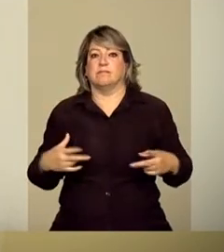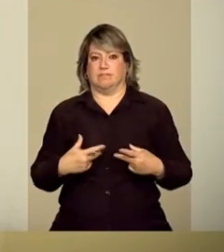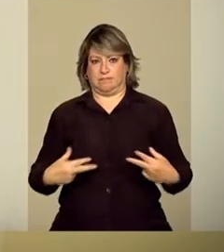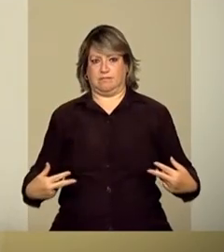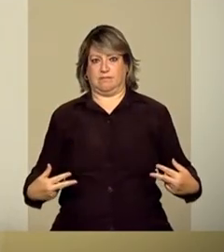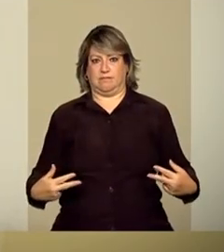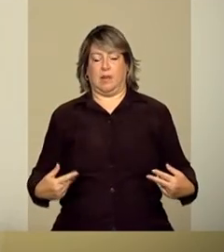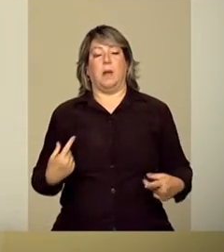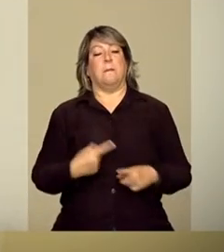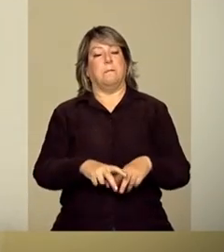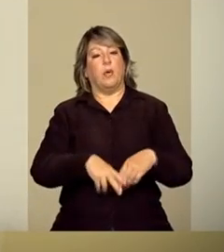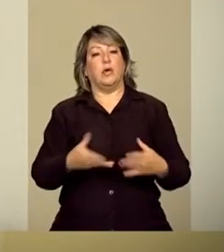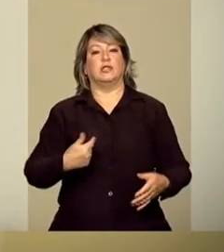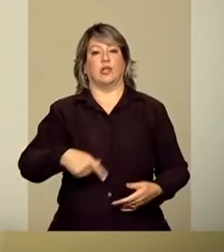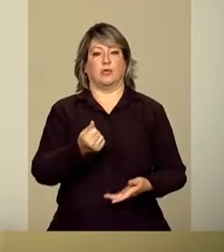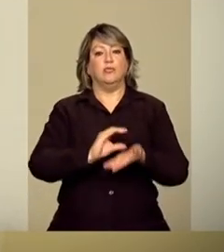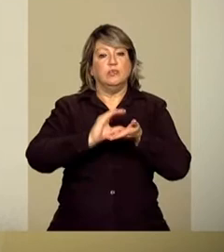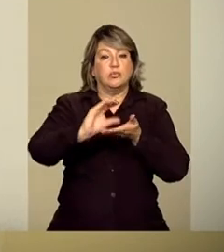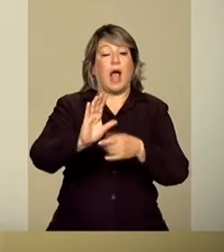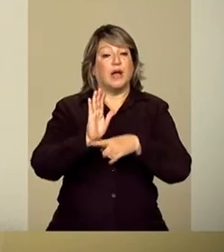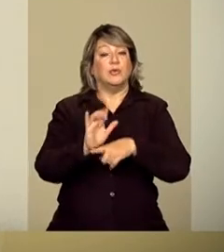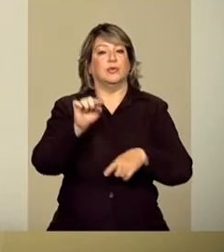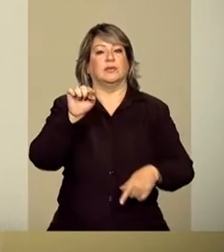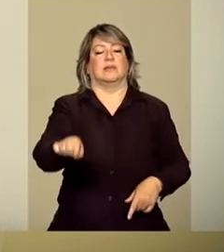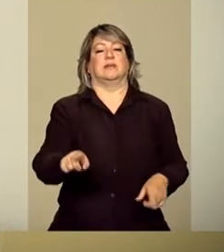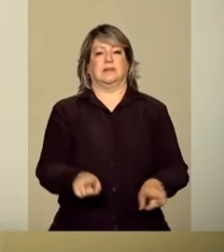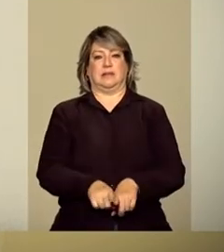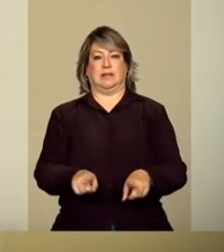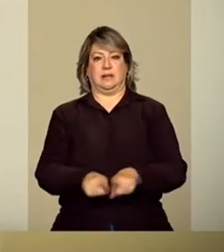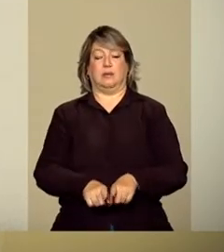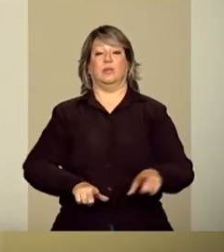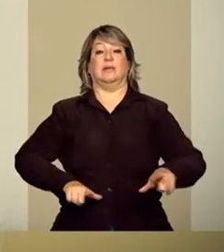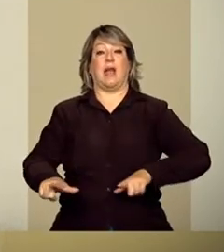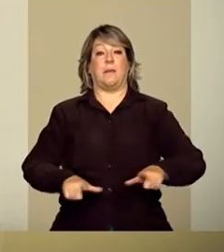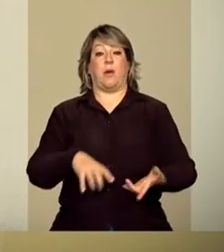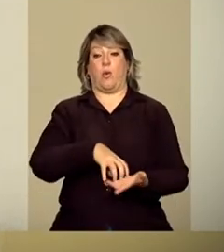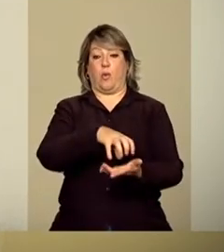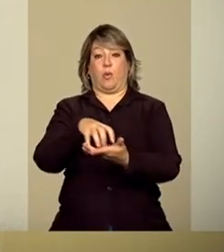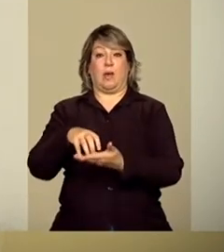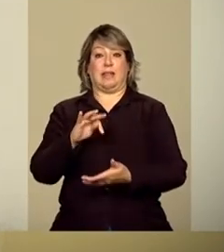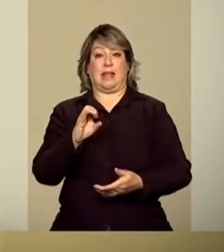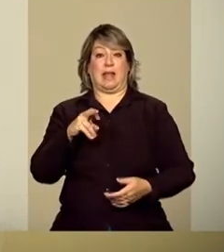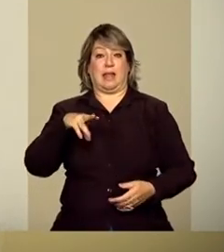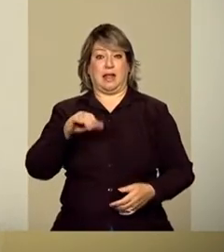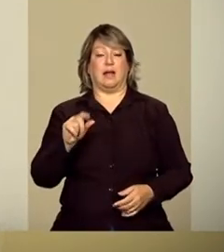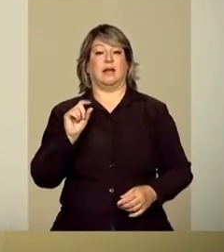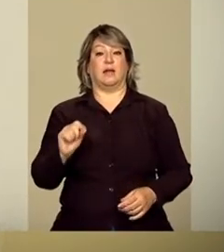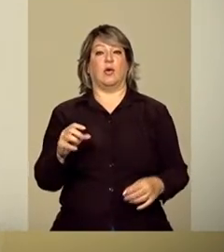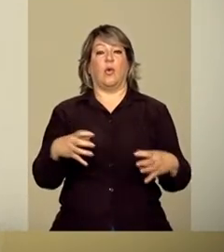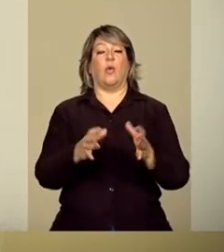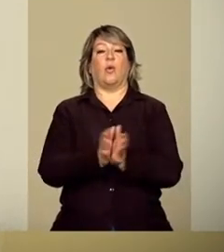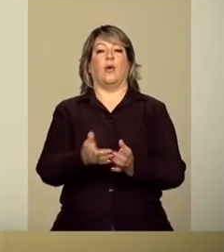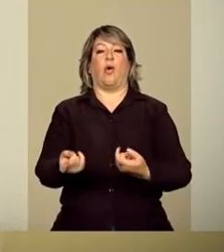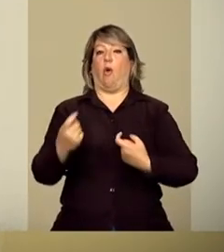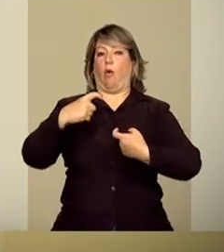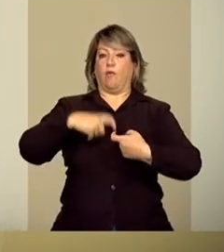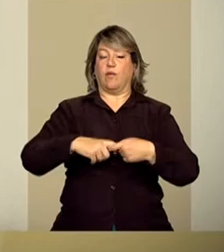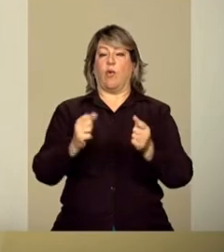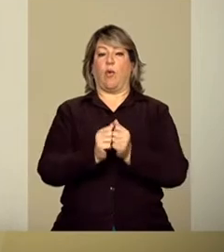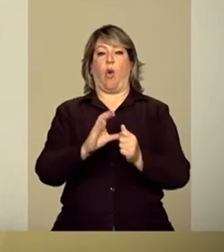que nós repassamos recursos para apoiar também o trabalho das equipes técnicas por meio de convênios